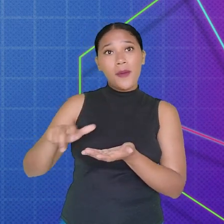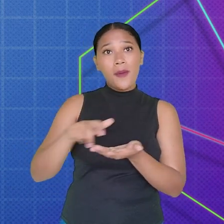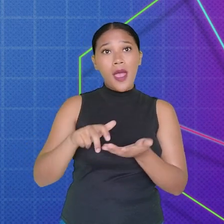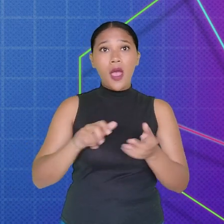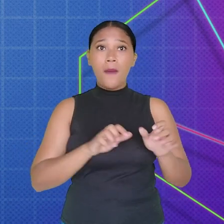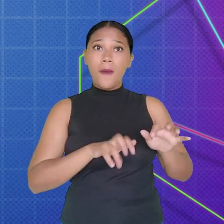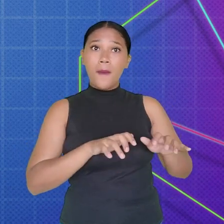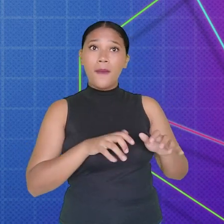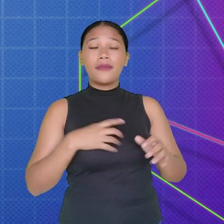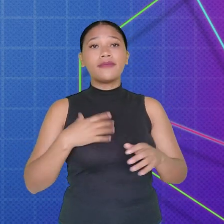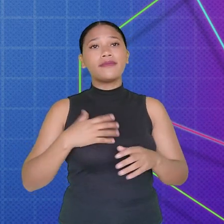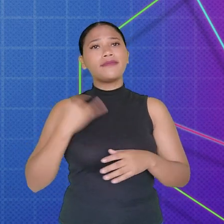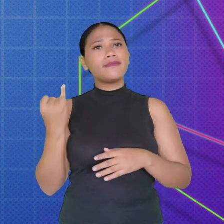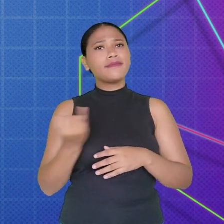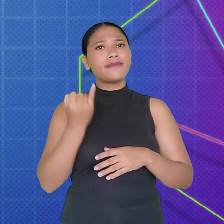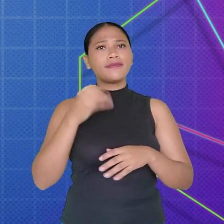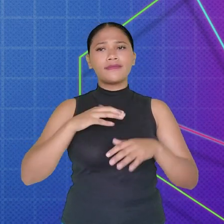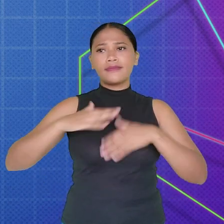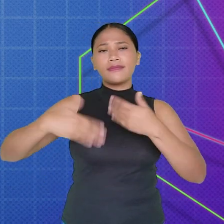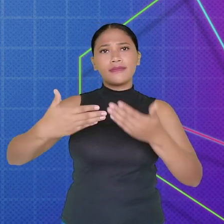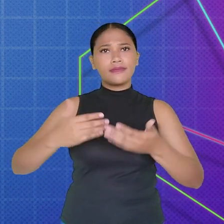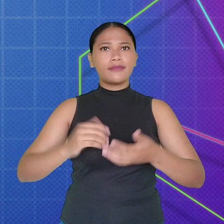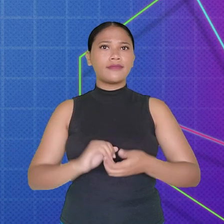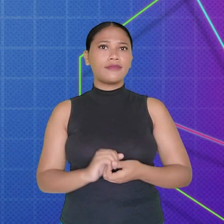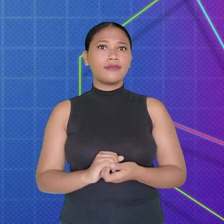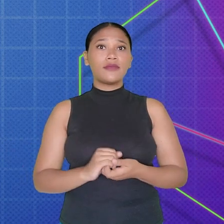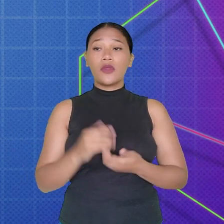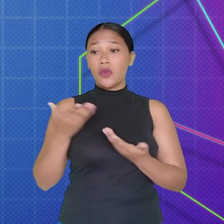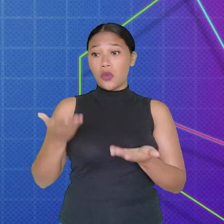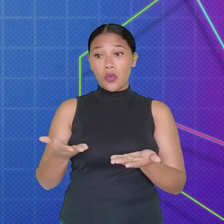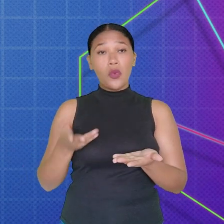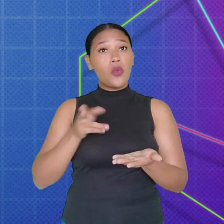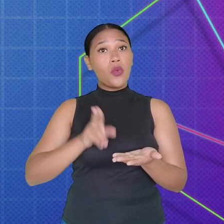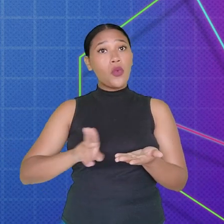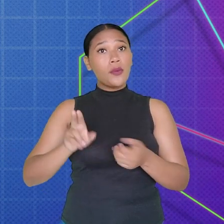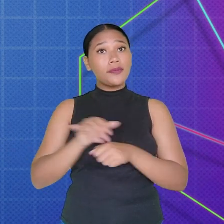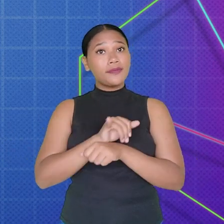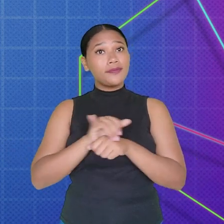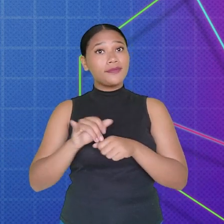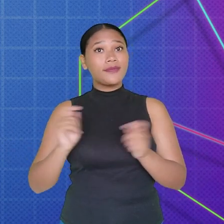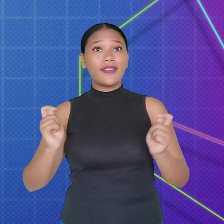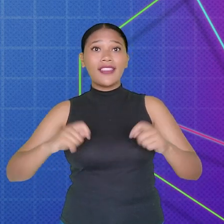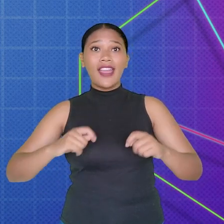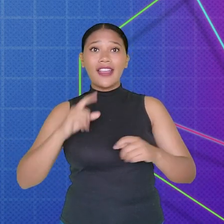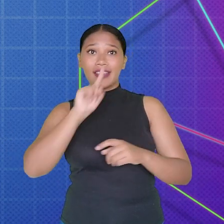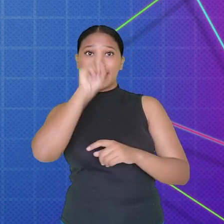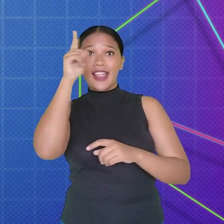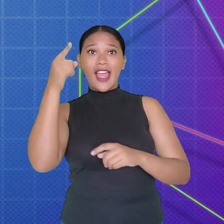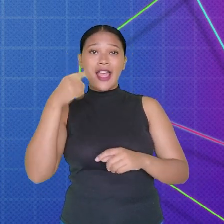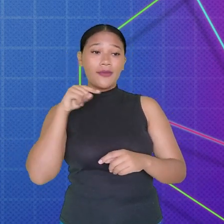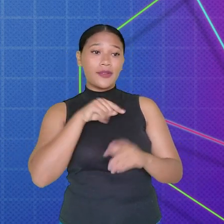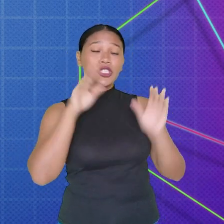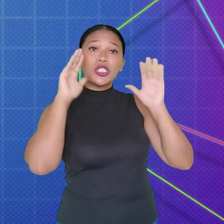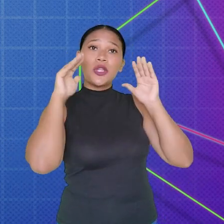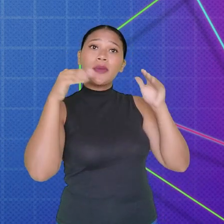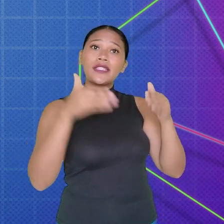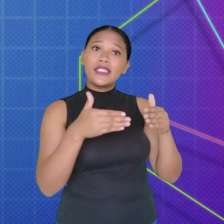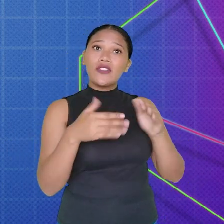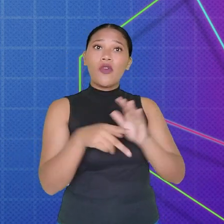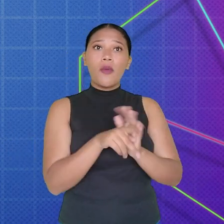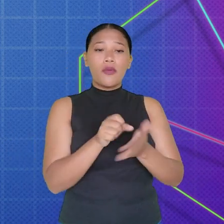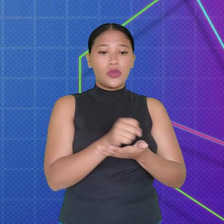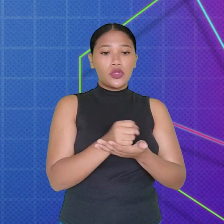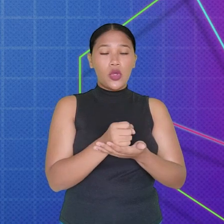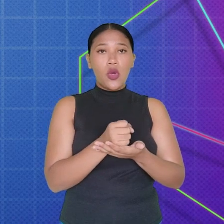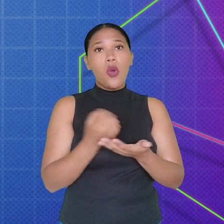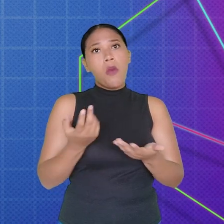ferramenta muito importante para o desenvolvimento de jogos no Construct. Com ele, é possível criar eventos que disparam ações específicas quando o